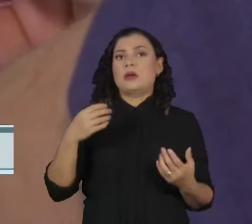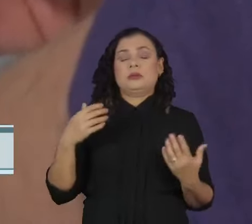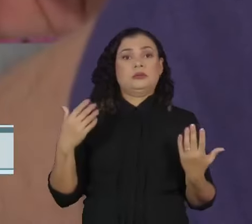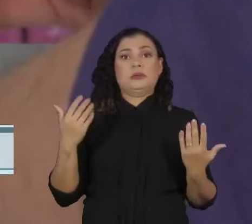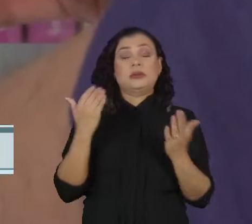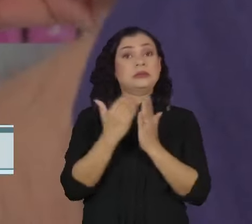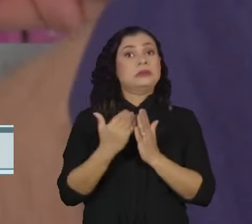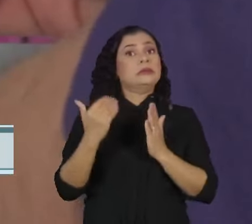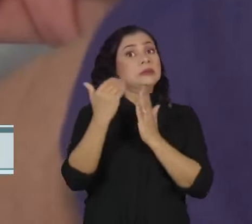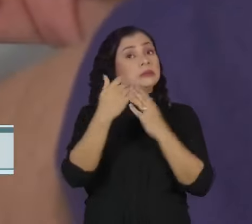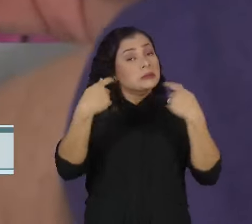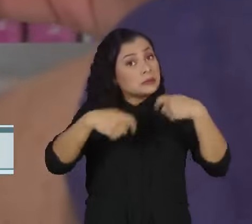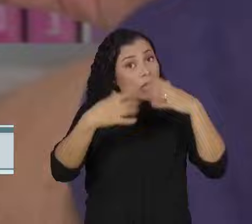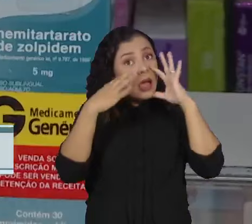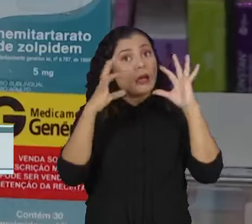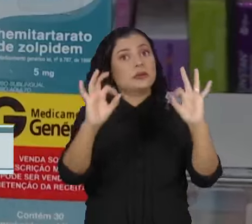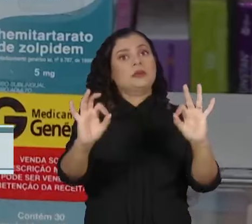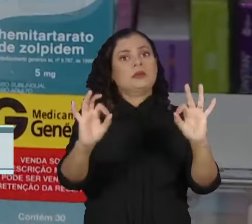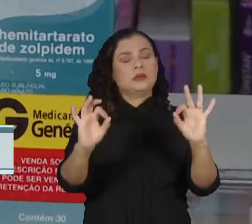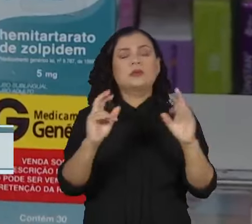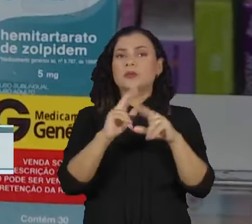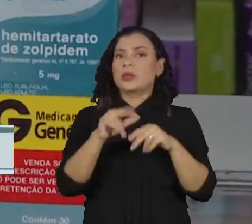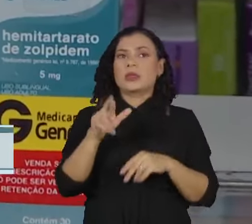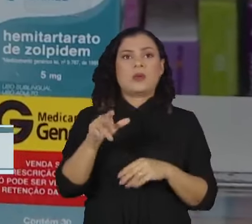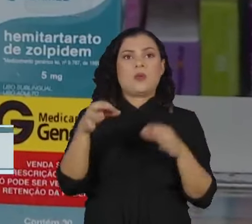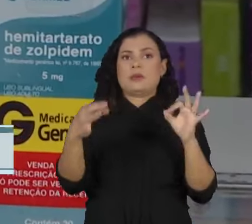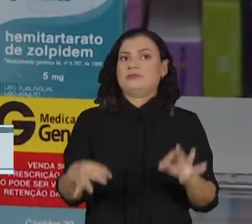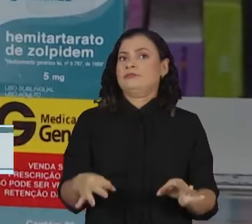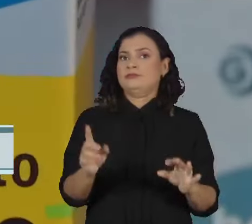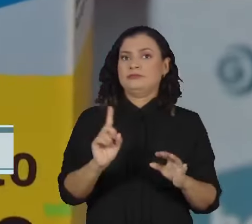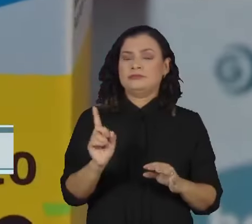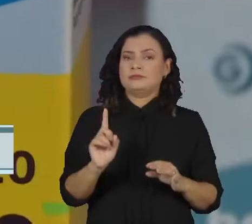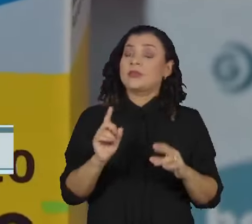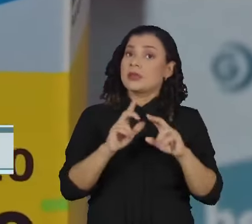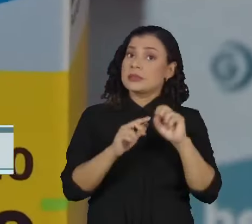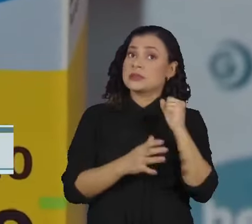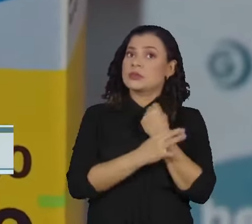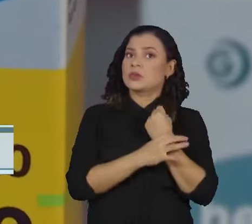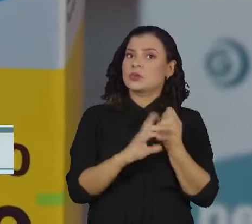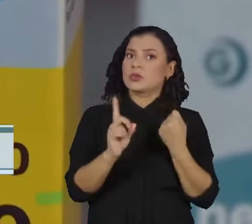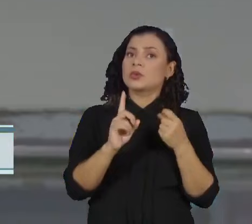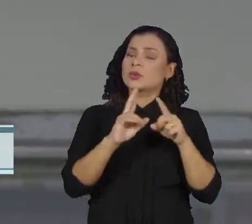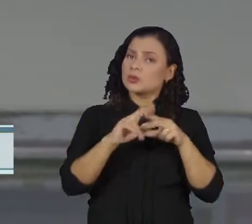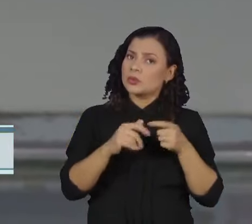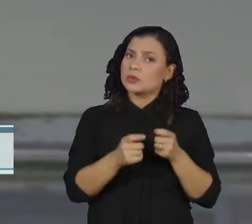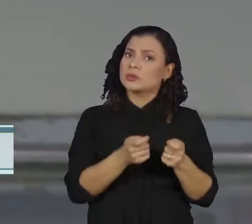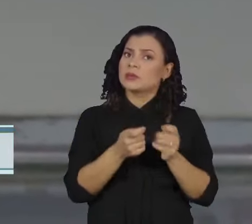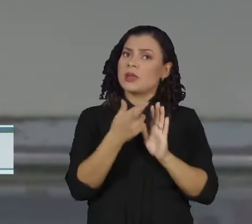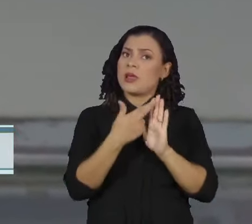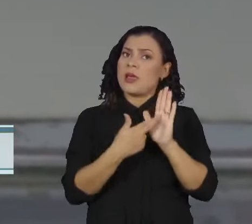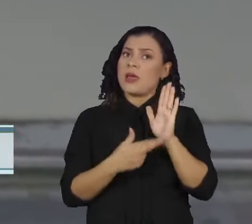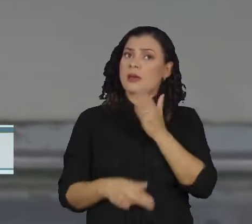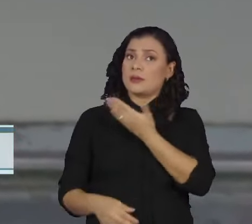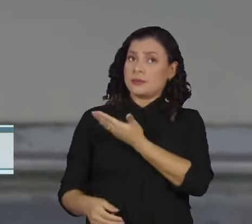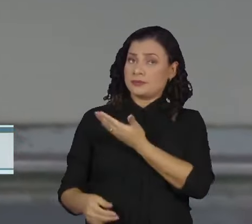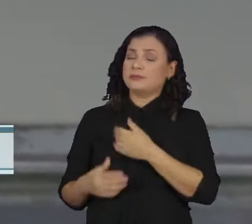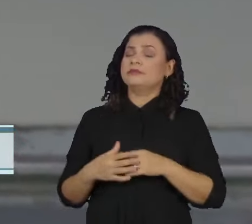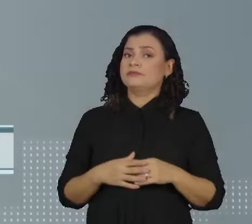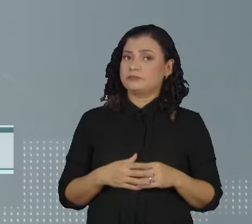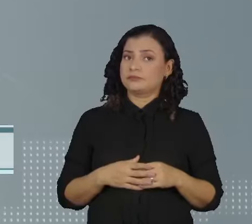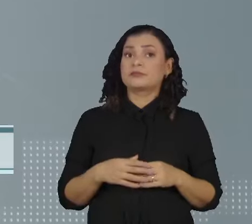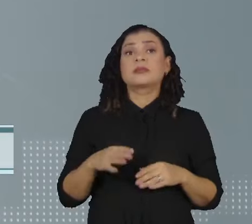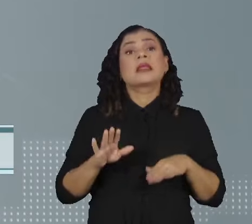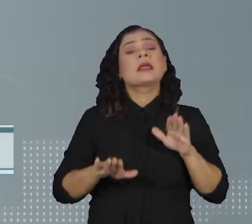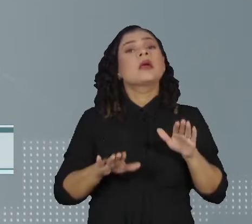É por isso que nesta semana, a Anvisa tornou mais rígidas as regras para comercialização de Zolpidem, independentemente da